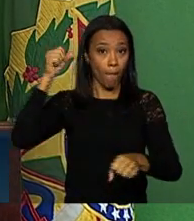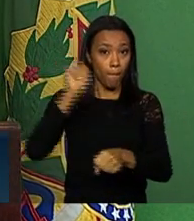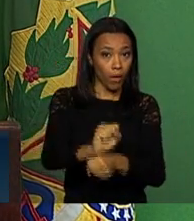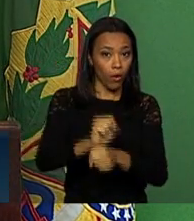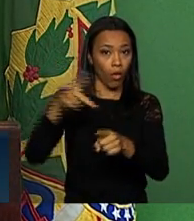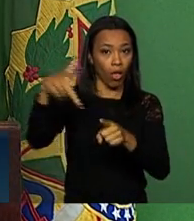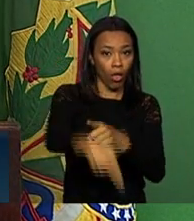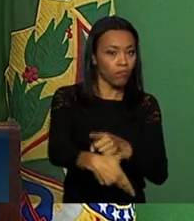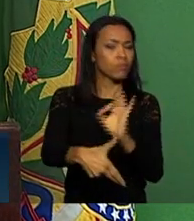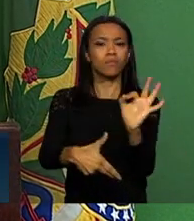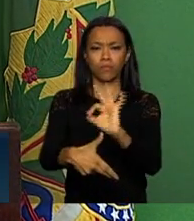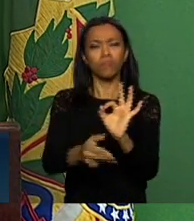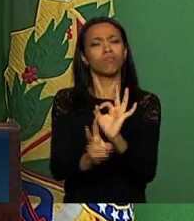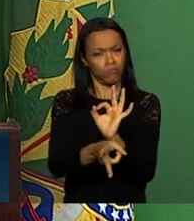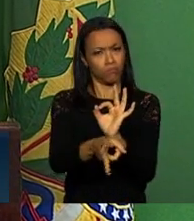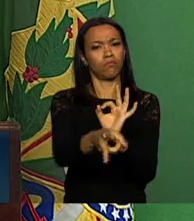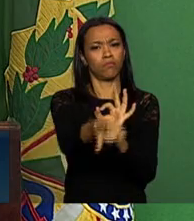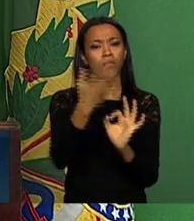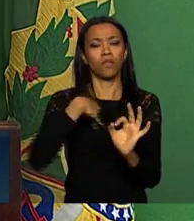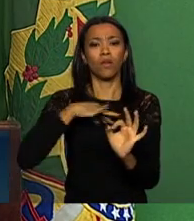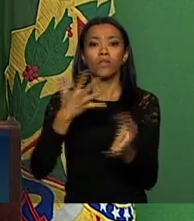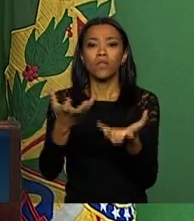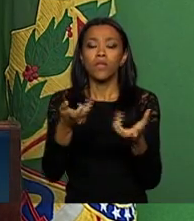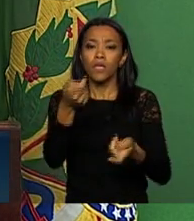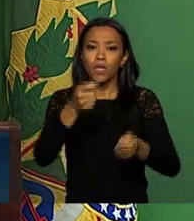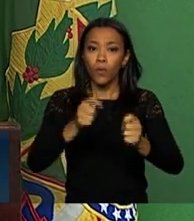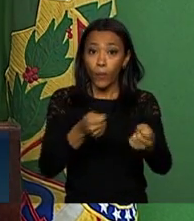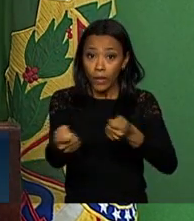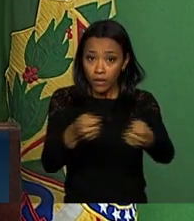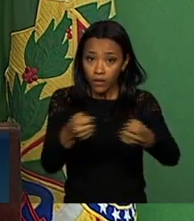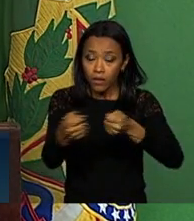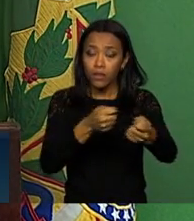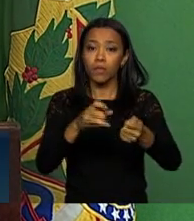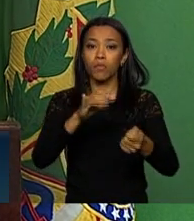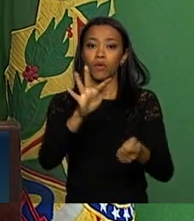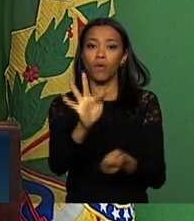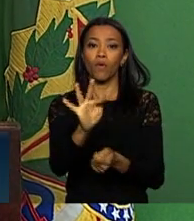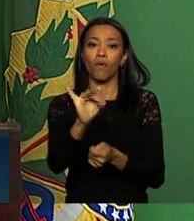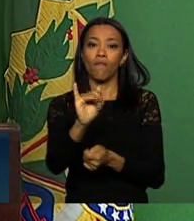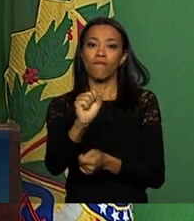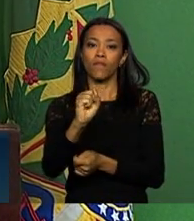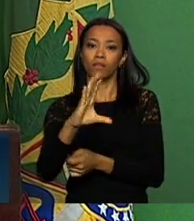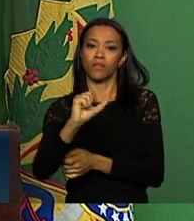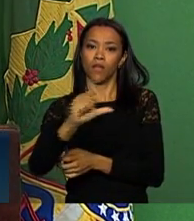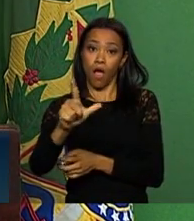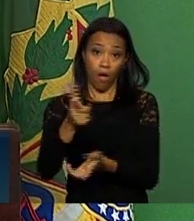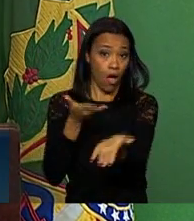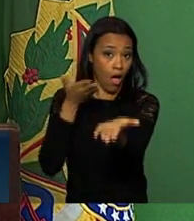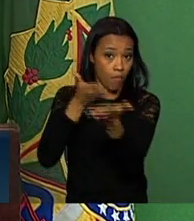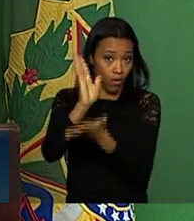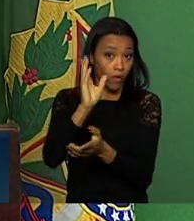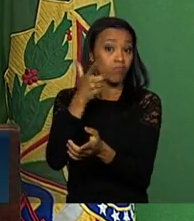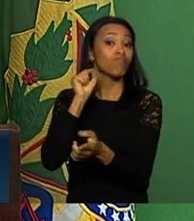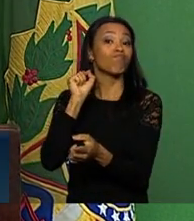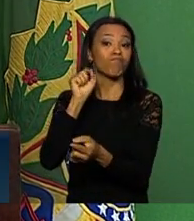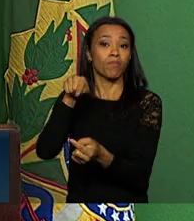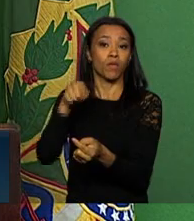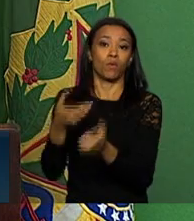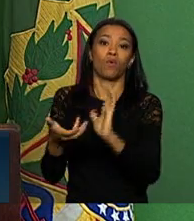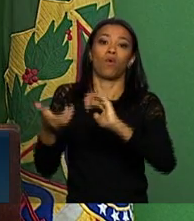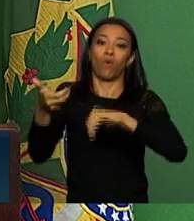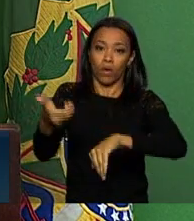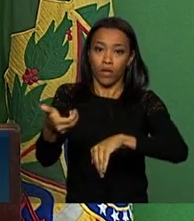esperamos que o reequilíbrio fiscal a ser aprovado pelo congresso e o controle da inflação em